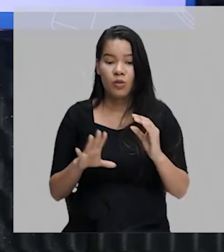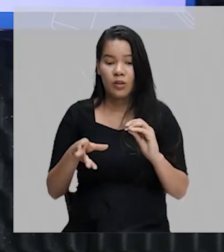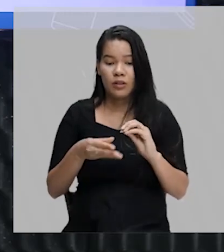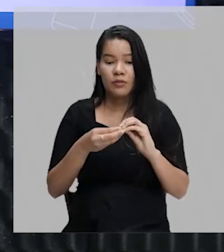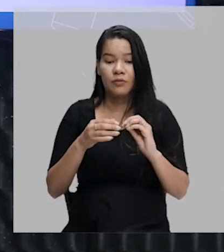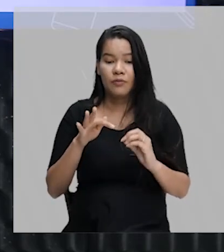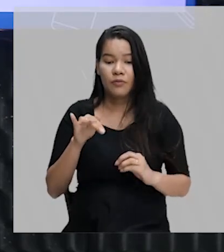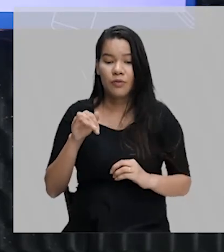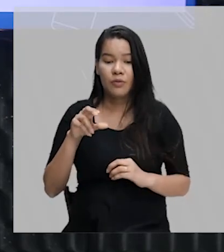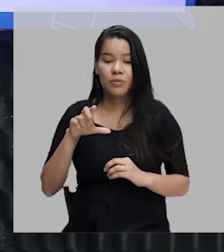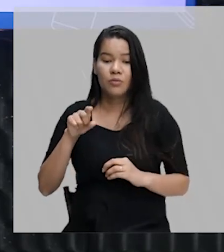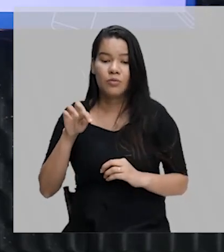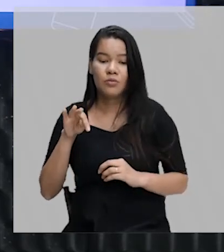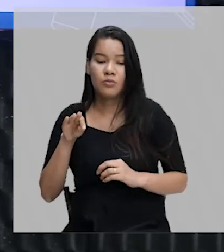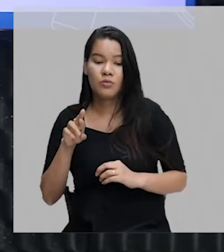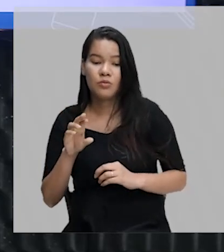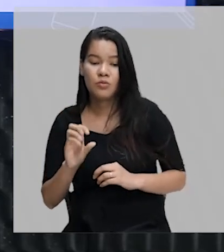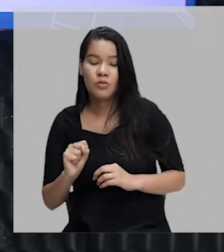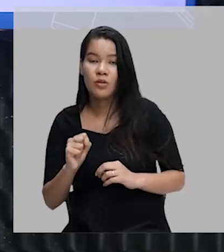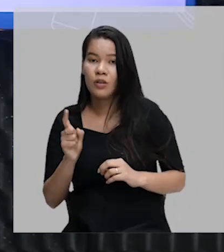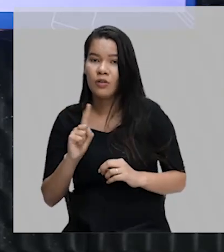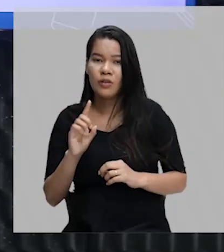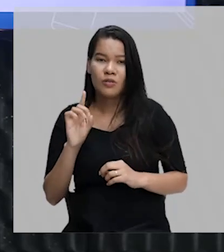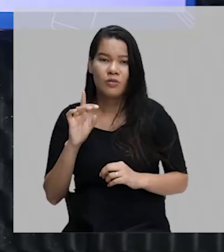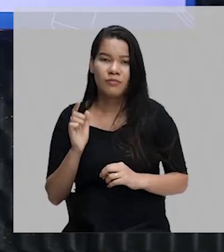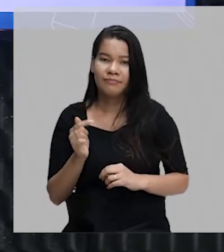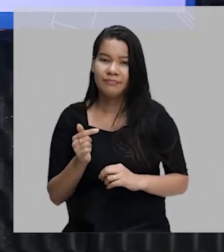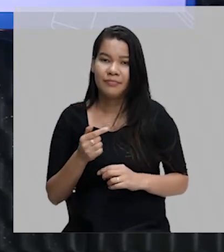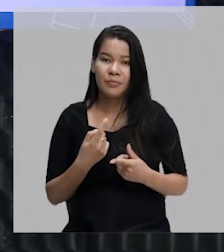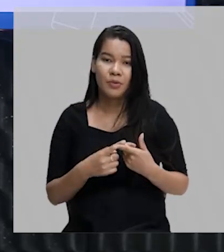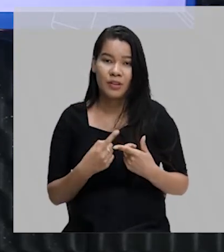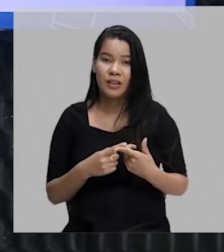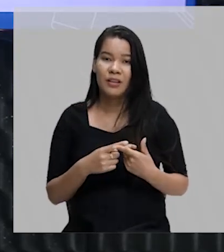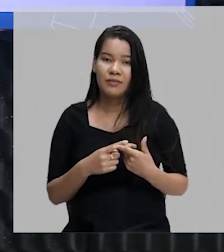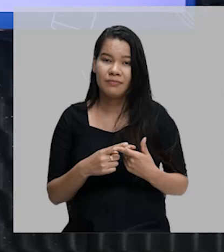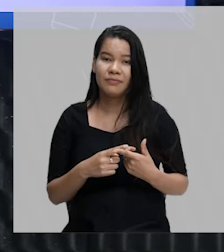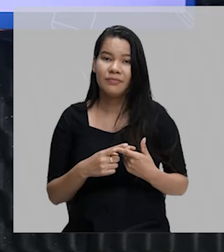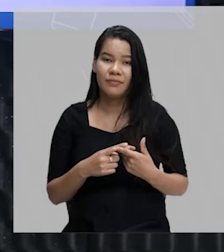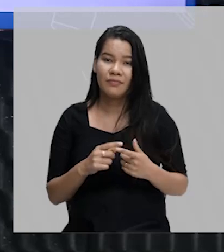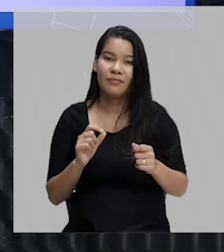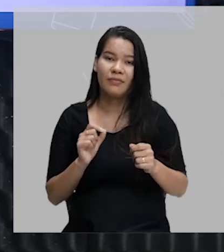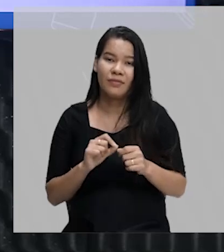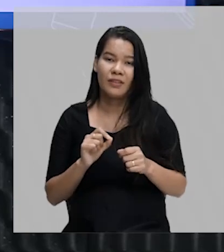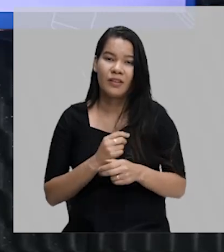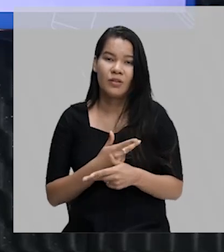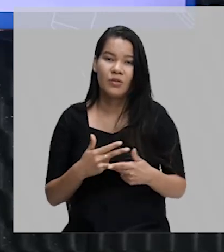pois muitos dão um jeito de burlar as regras impostas por seus pais.